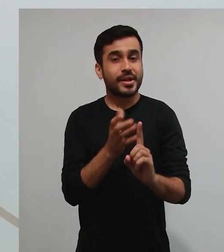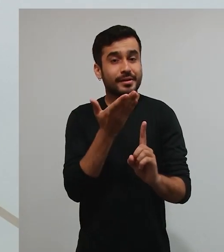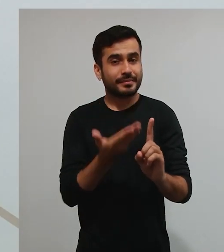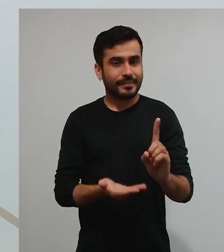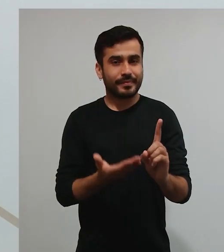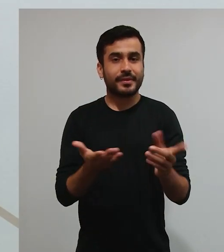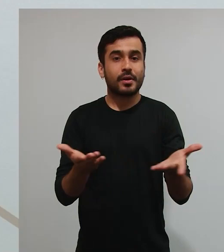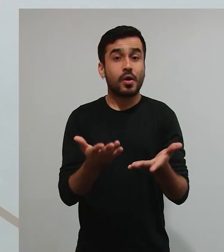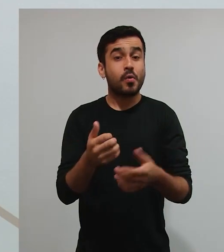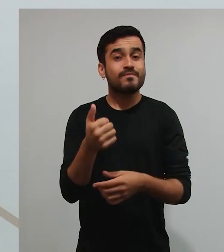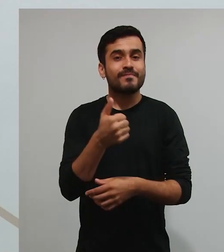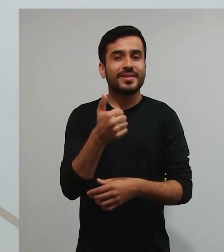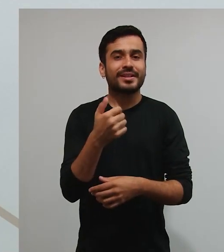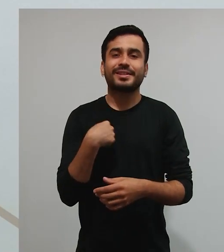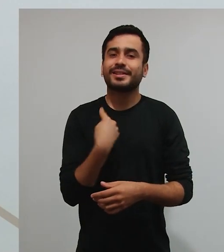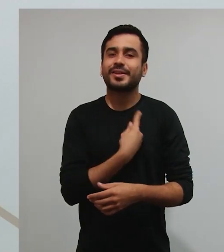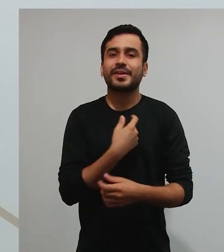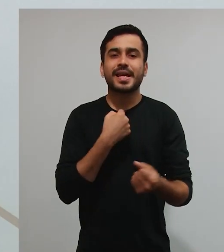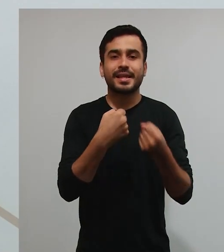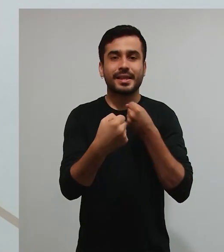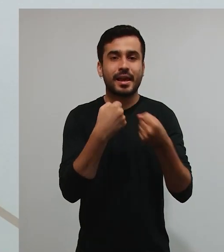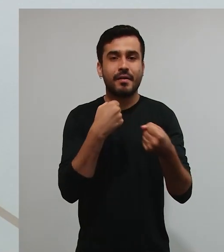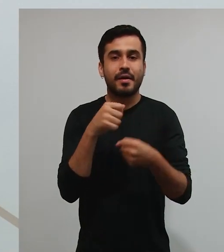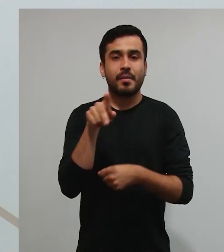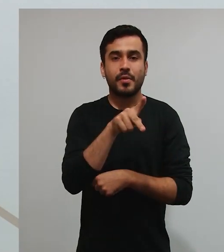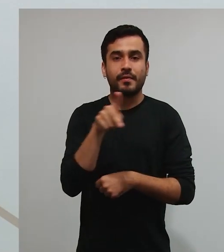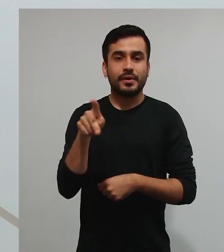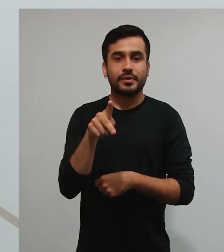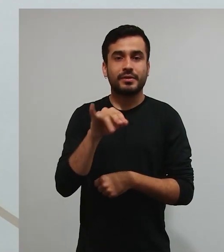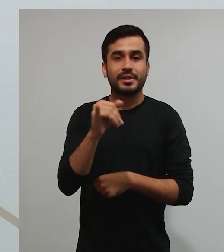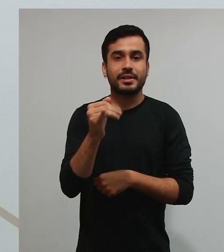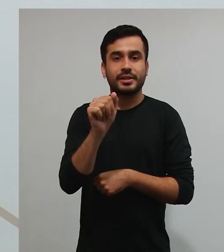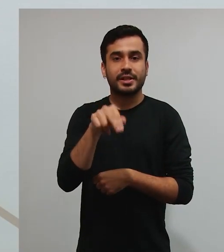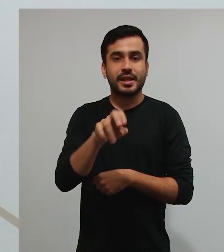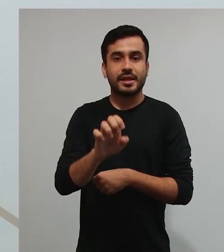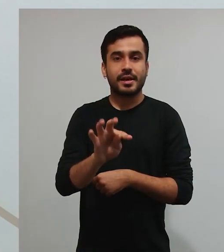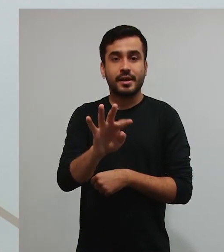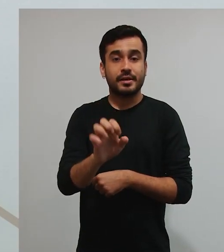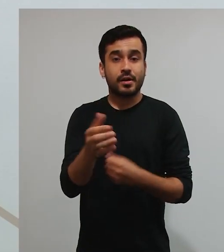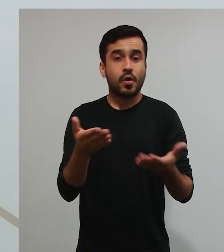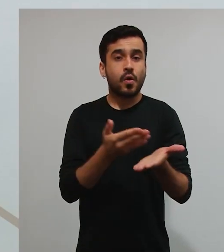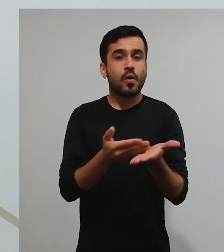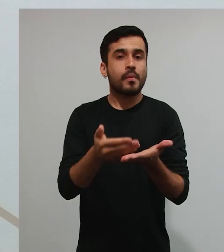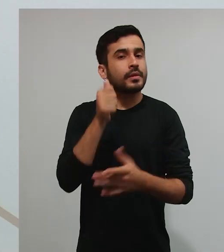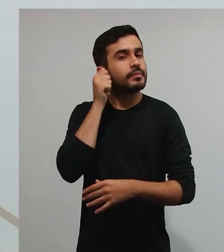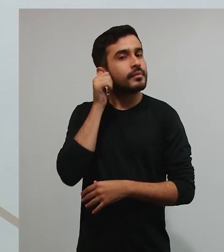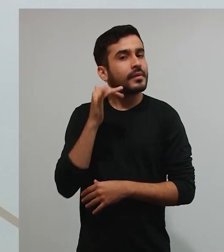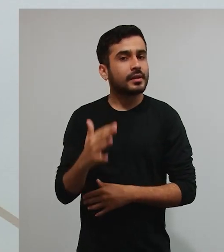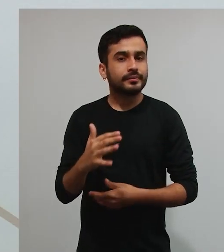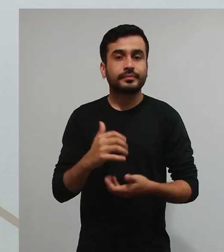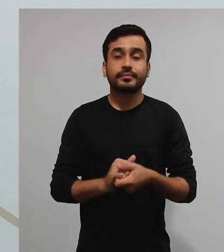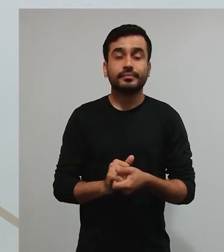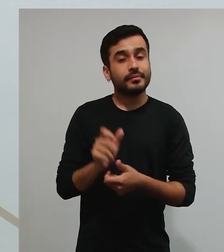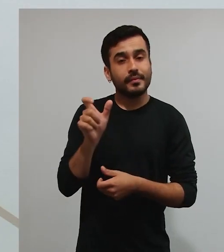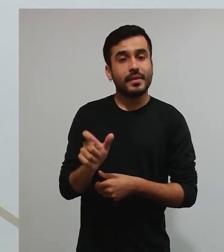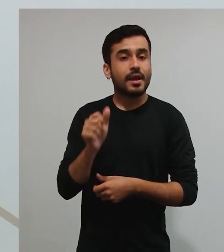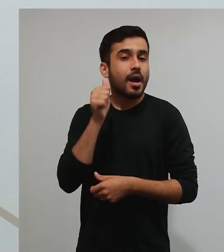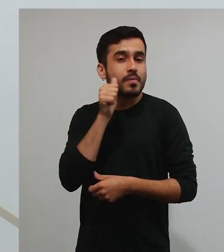série fantástica, fabulosa, que é só com pessoas chiques, né? Porque nós somos chique, bem. E essa série está nomeada